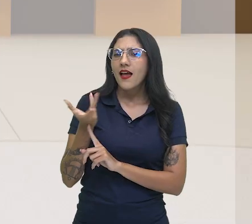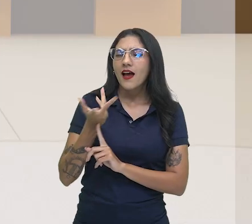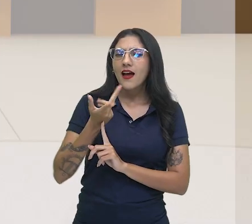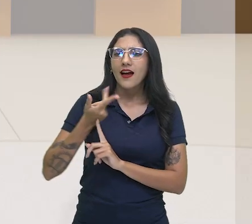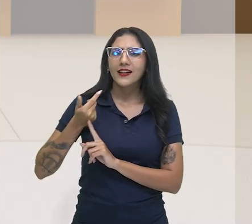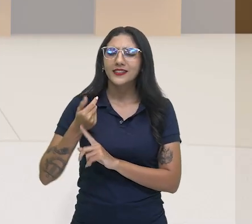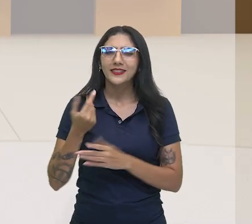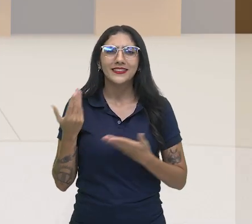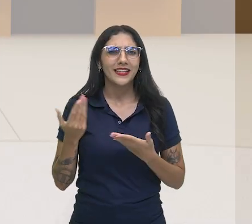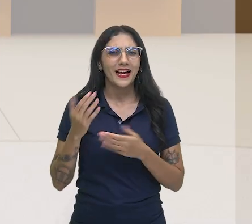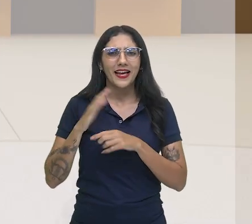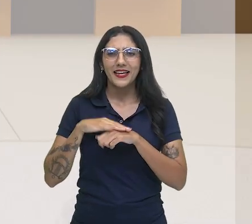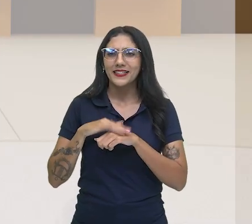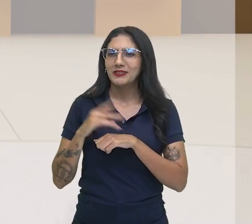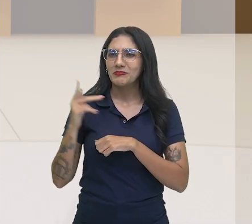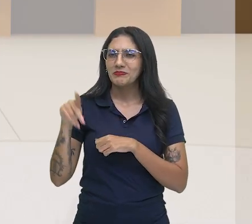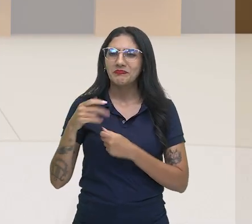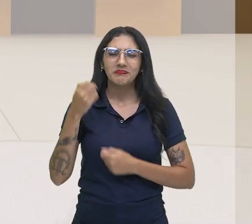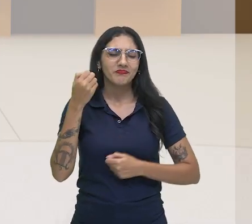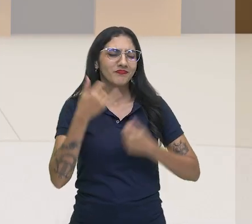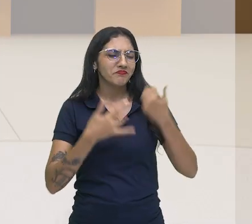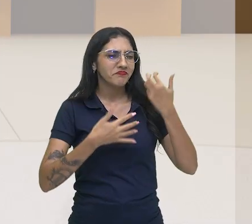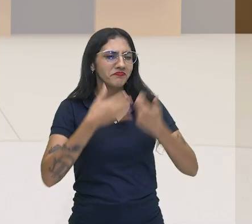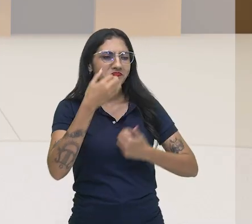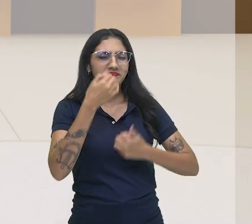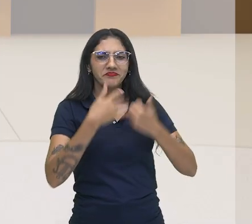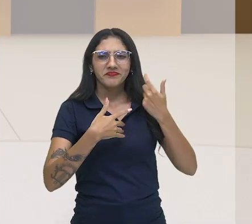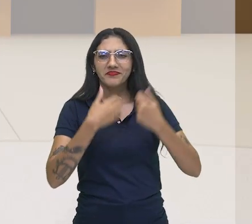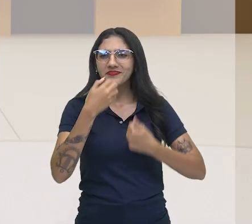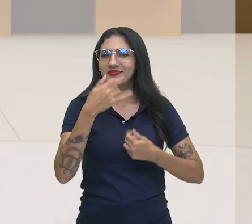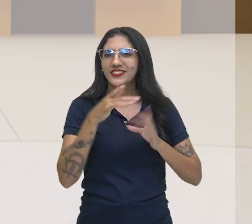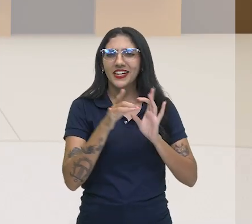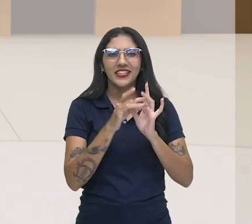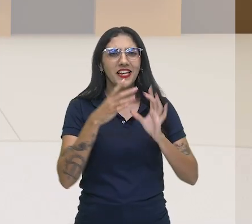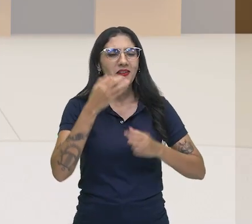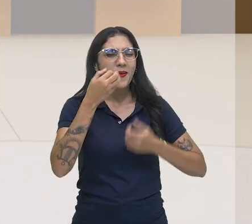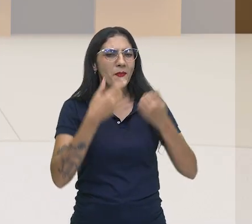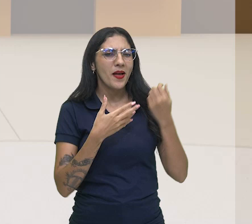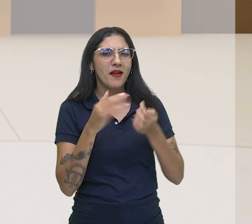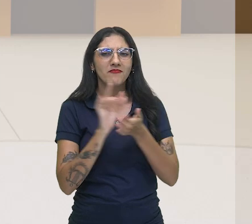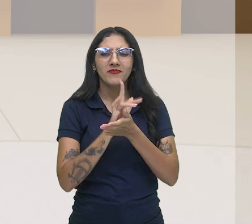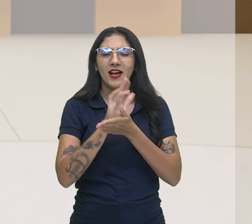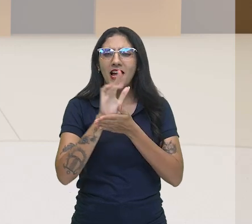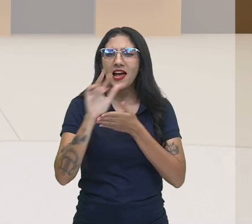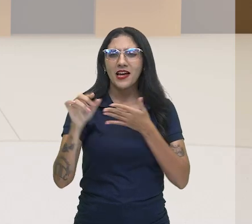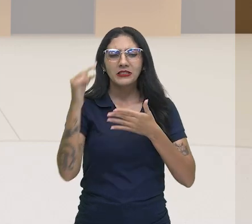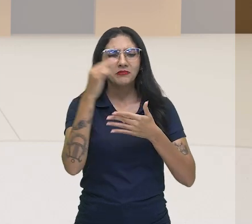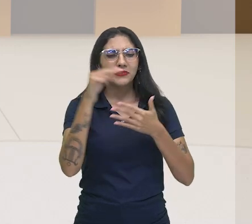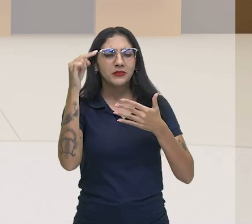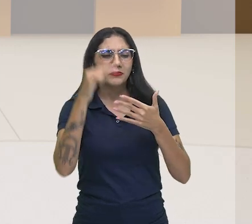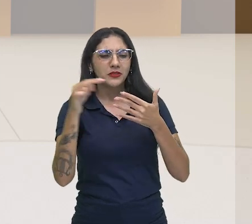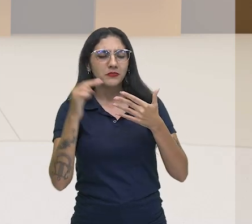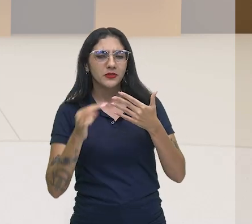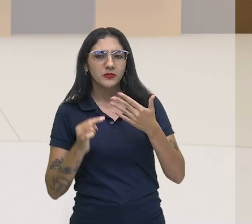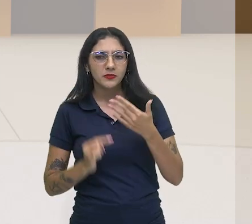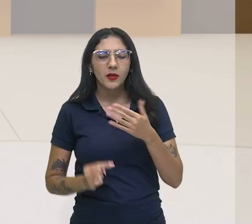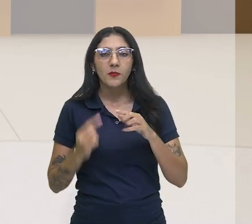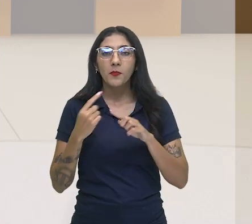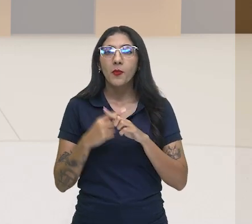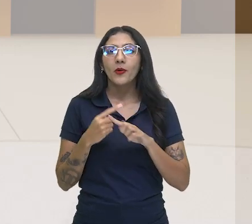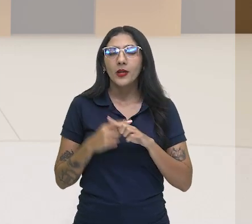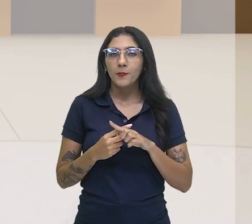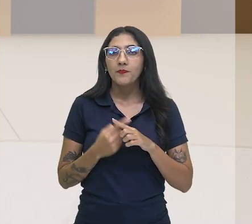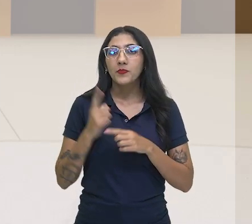começar... Aí é uma entrevista abertíssima. Ela vai falar sobre vários tópicos, porque o objetivo da